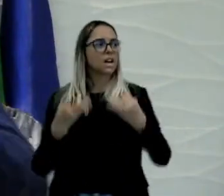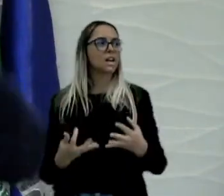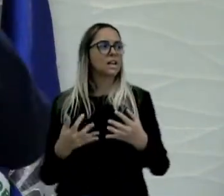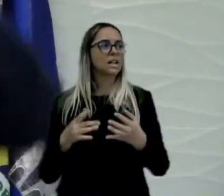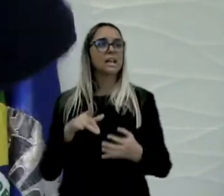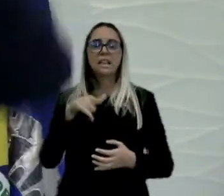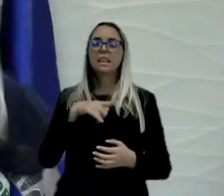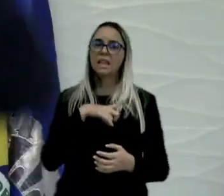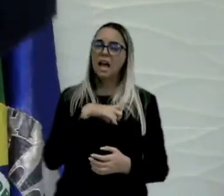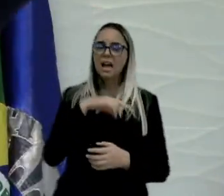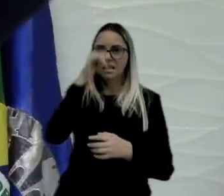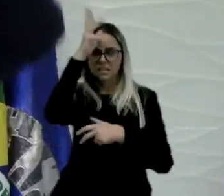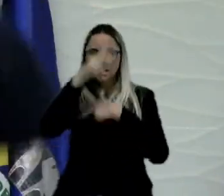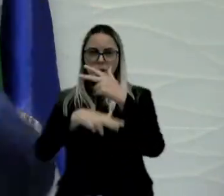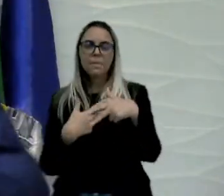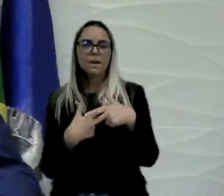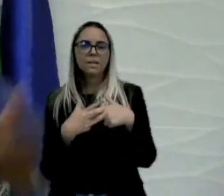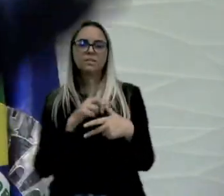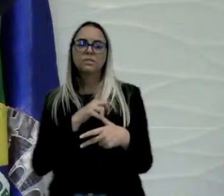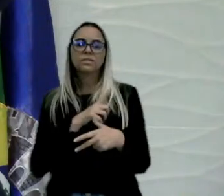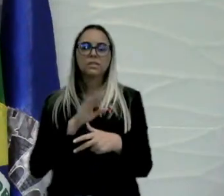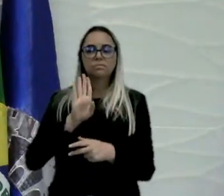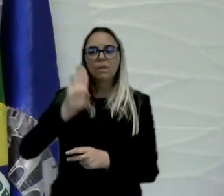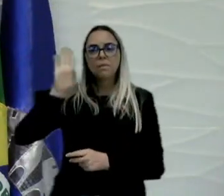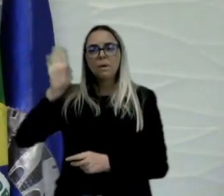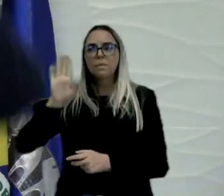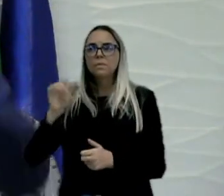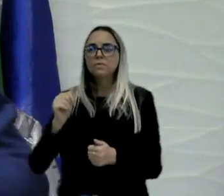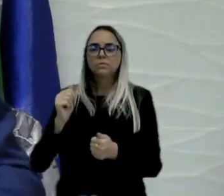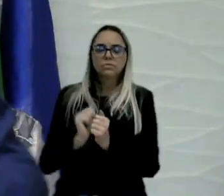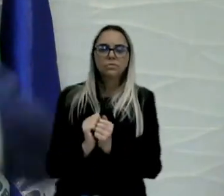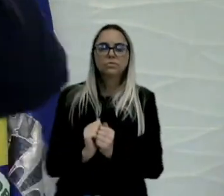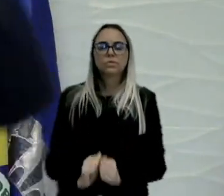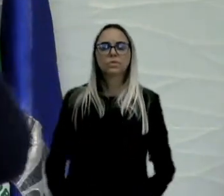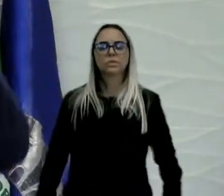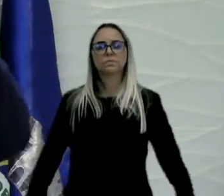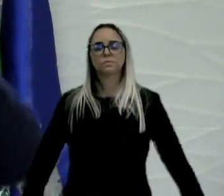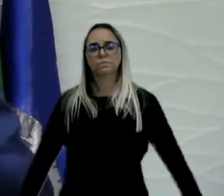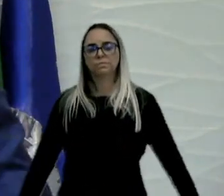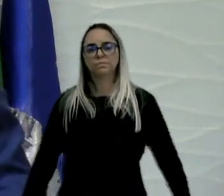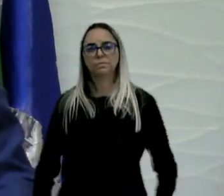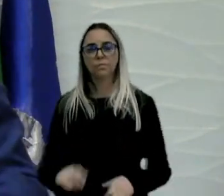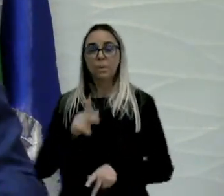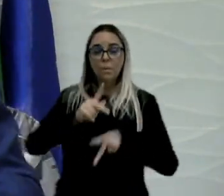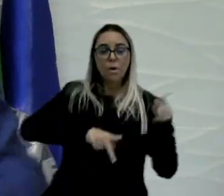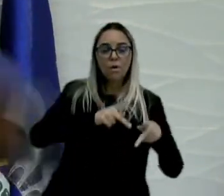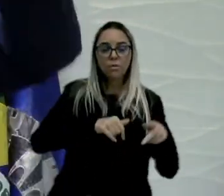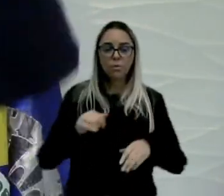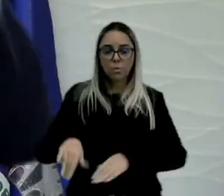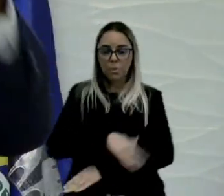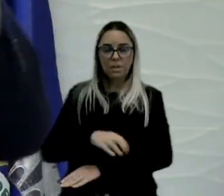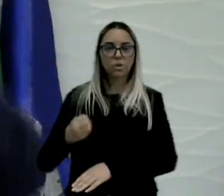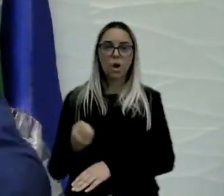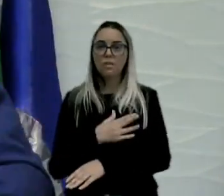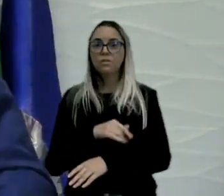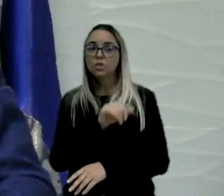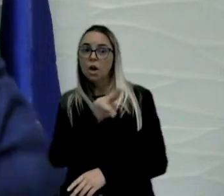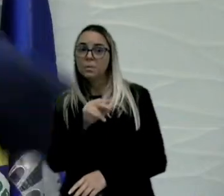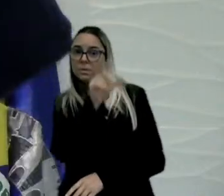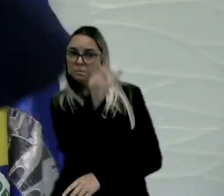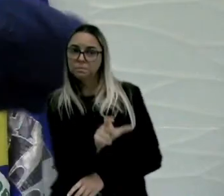representante do povo de São Bento do Una e do Povo da Rua Nova que se chama Alexandre Baté e Paulo